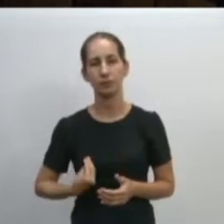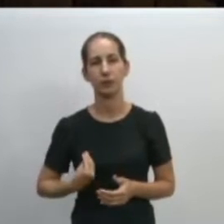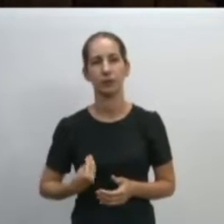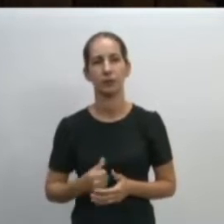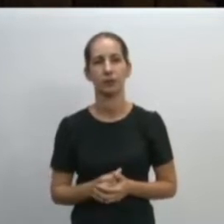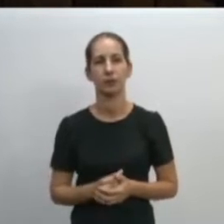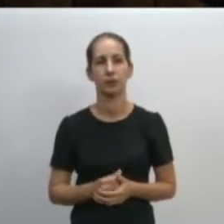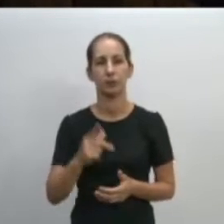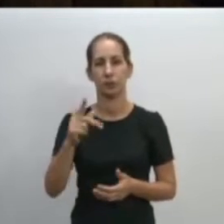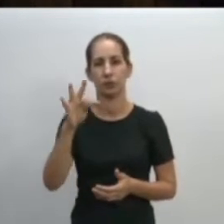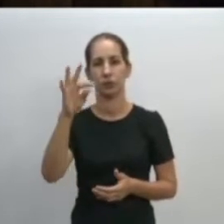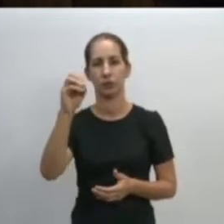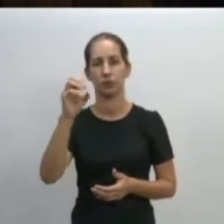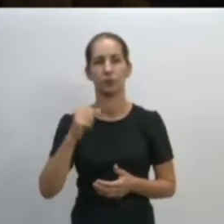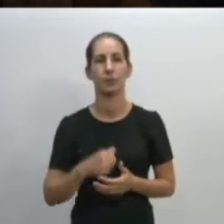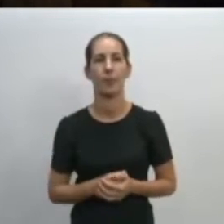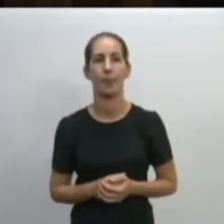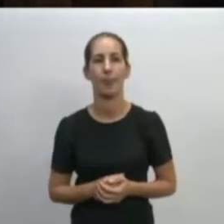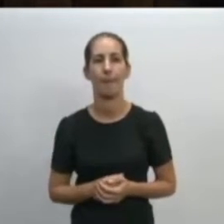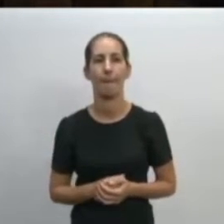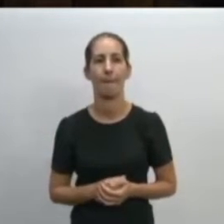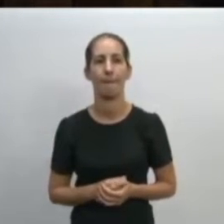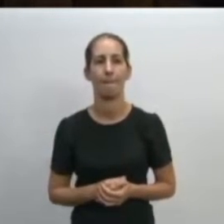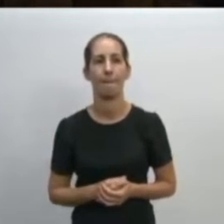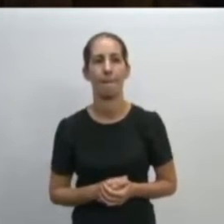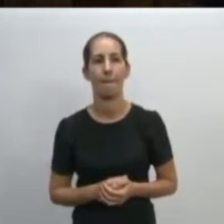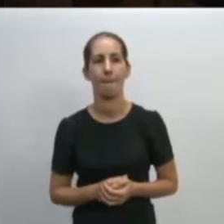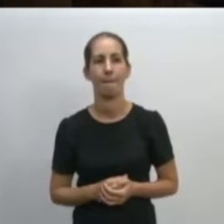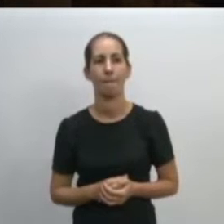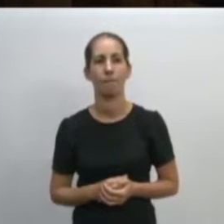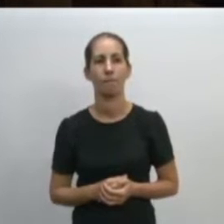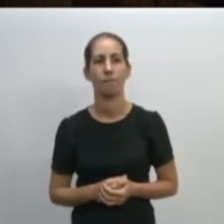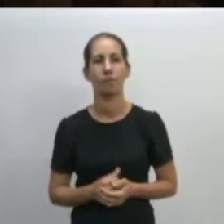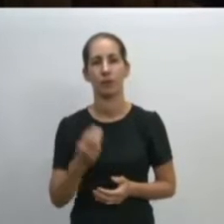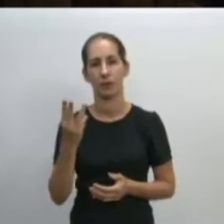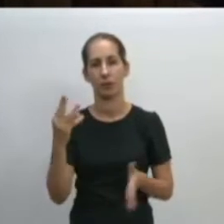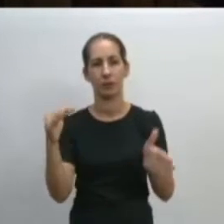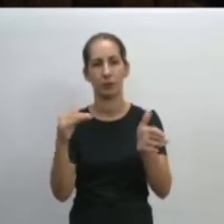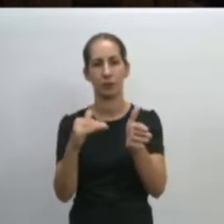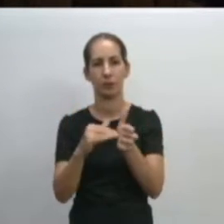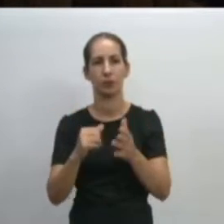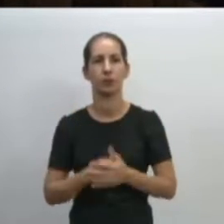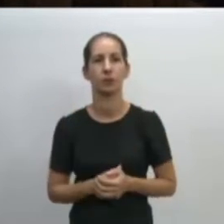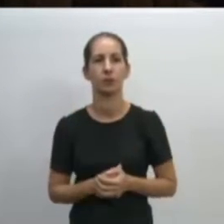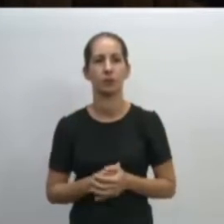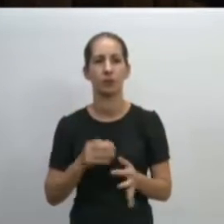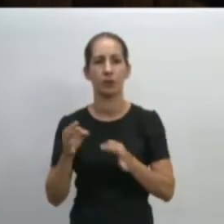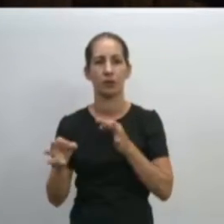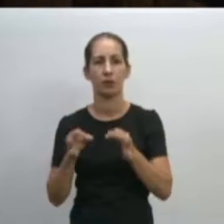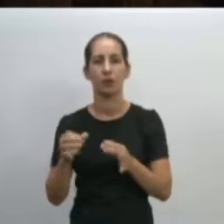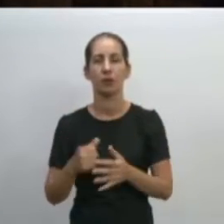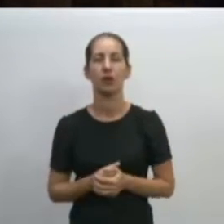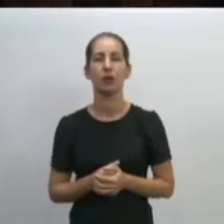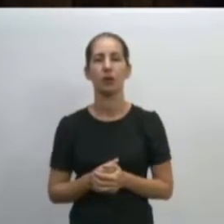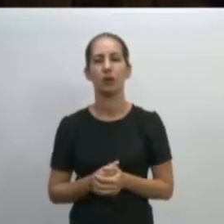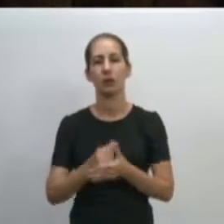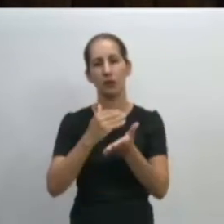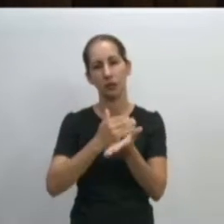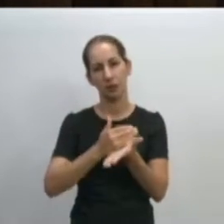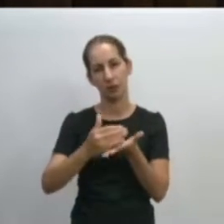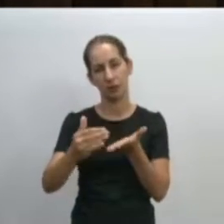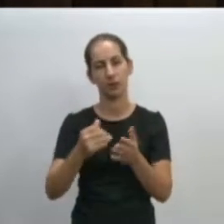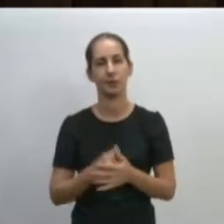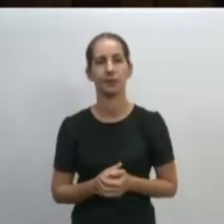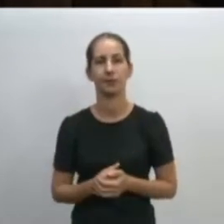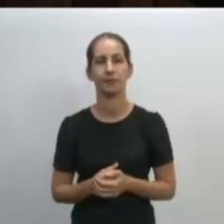Registrado, vereador Peixoto, registrado a presença de Vossa Excelência. Eu vou dar os três últimos pela ordem, para a gente dar entrada,